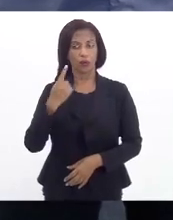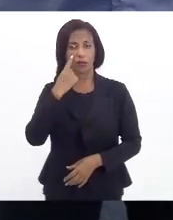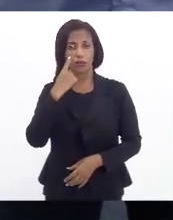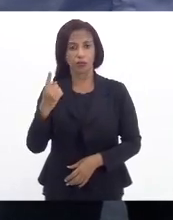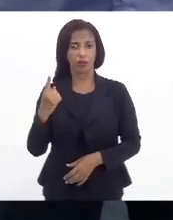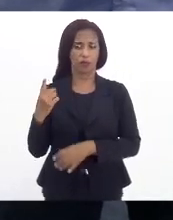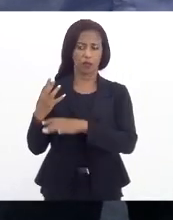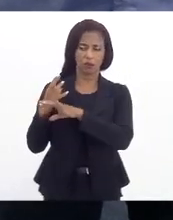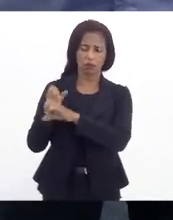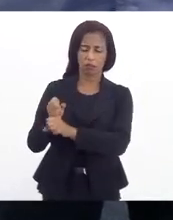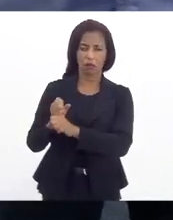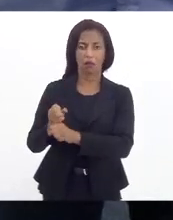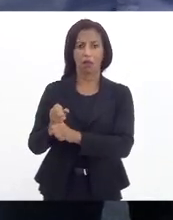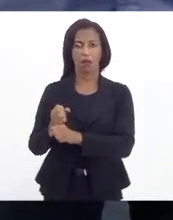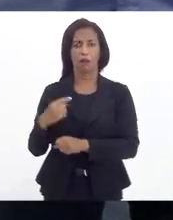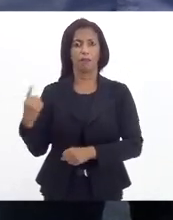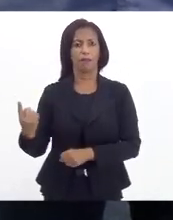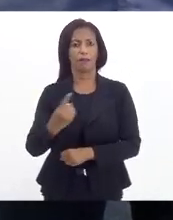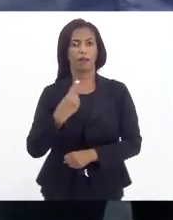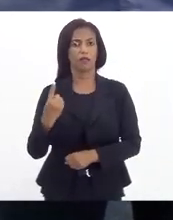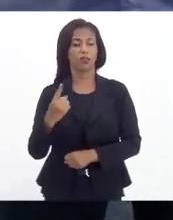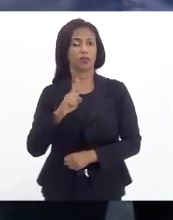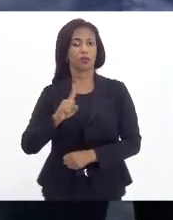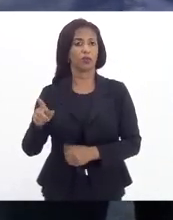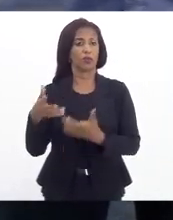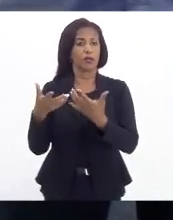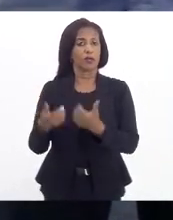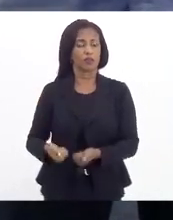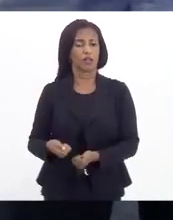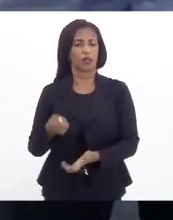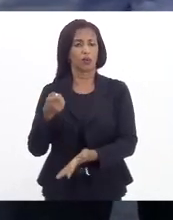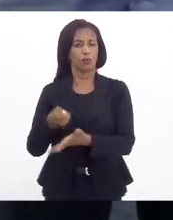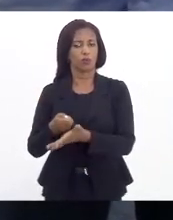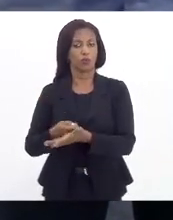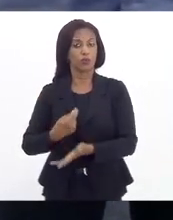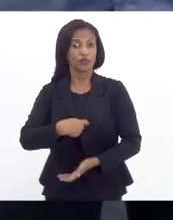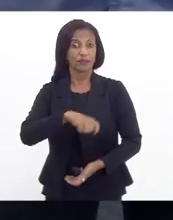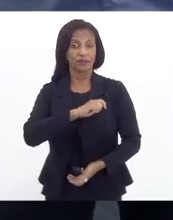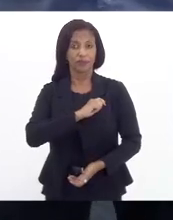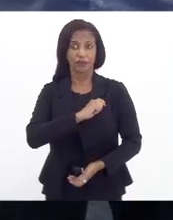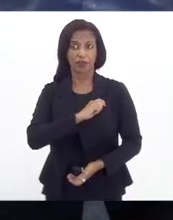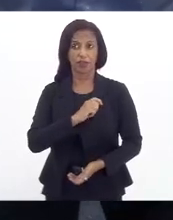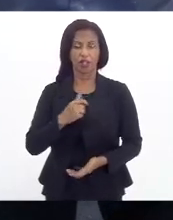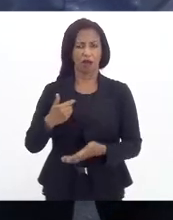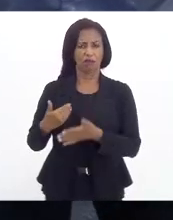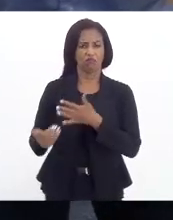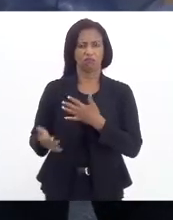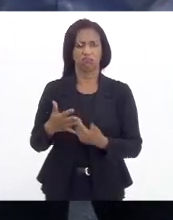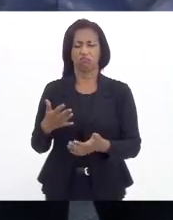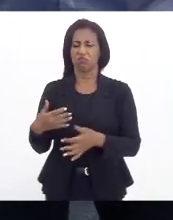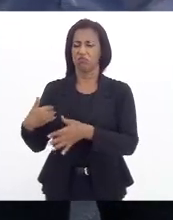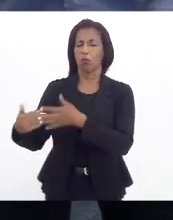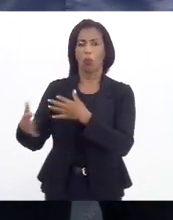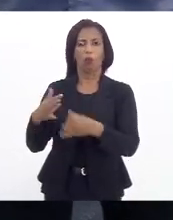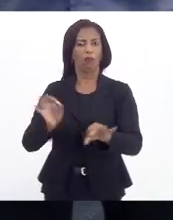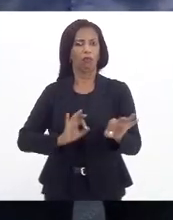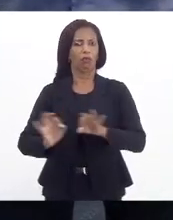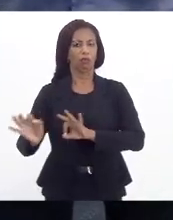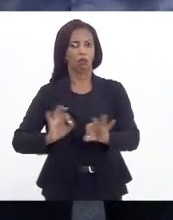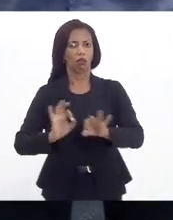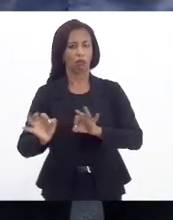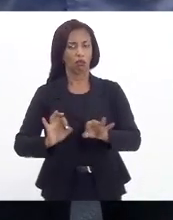essas contas para que a gente não assuma um regime de recuperação fiscal a qualquer custo e de qualquer maneira. Então,